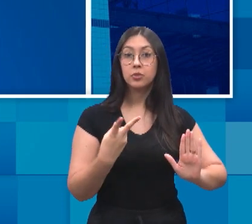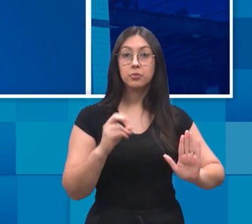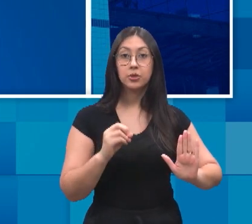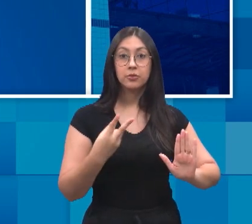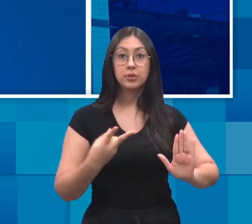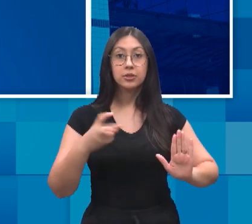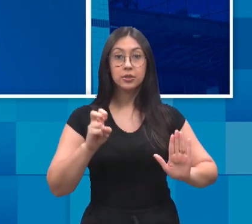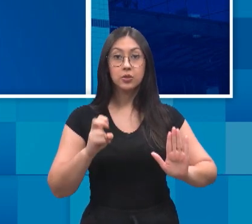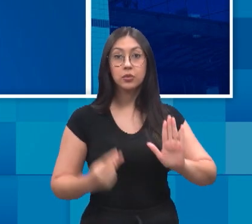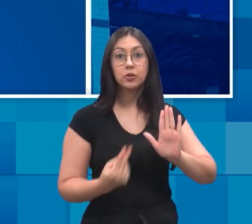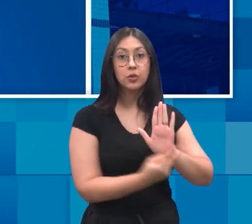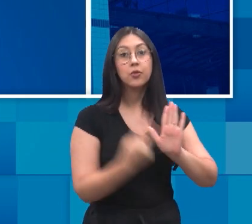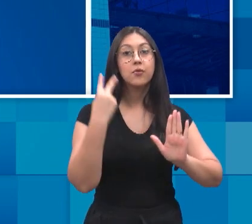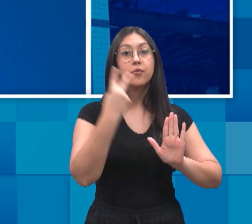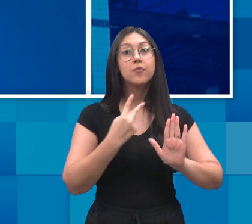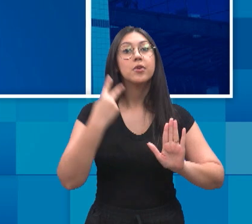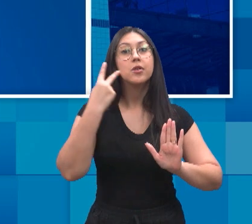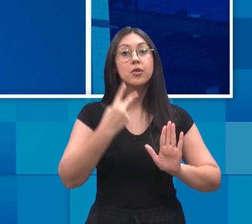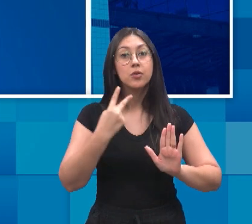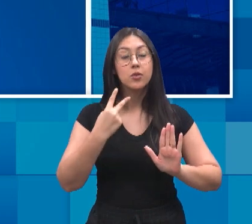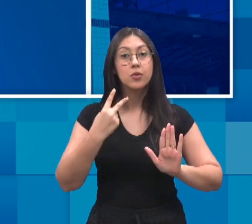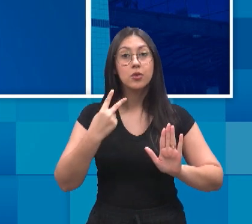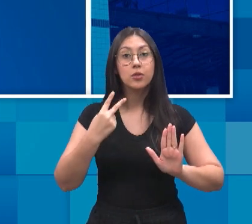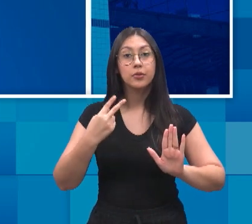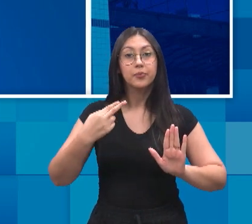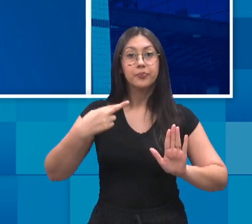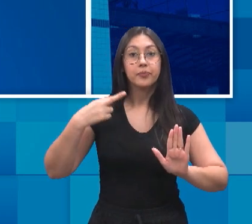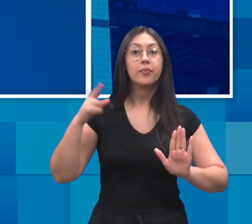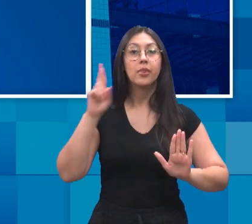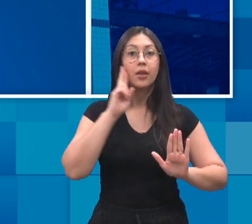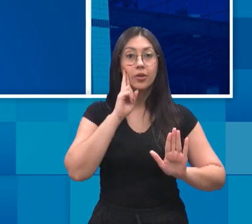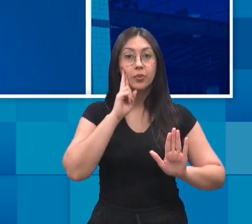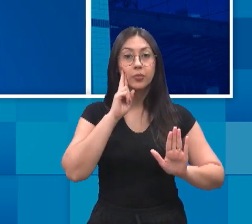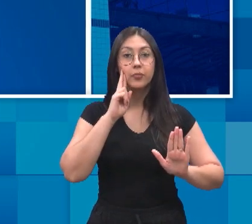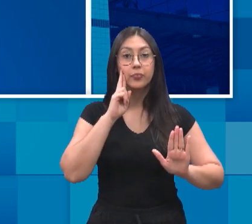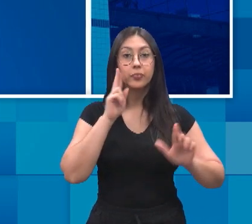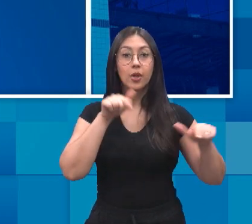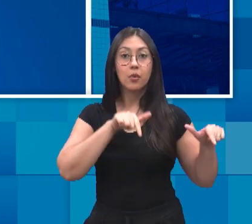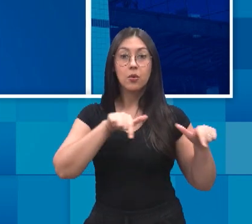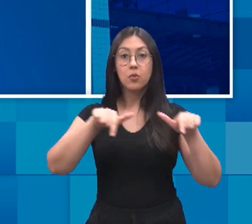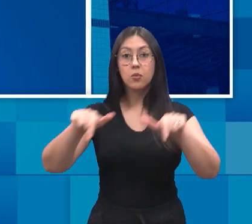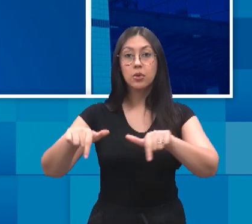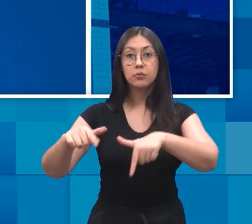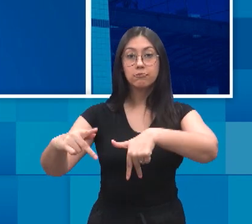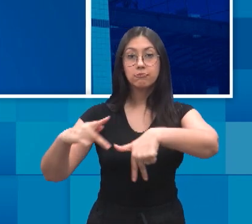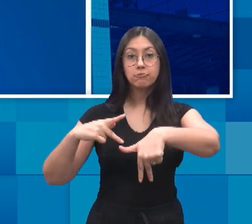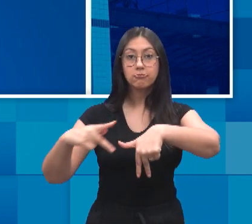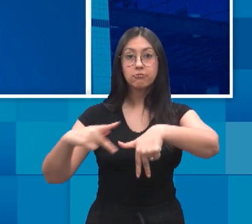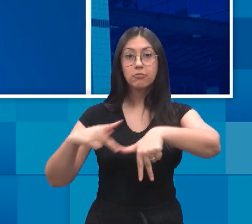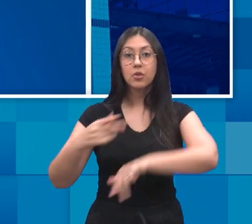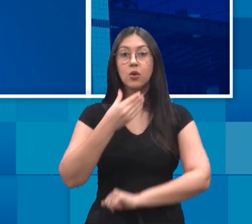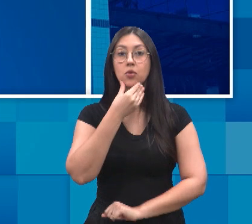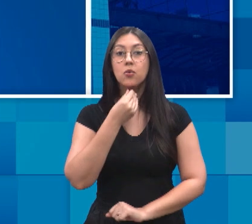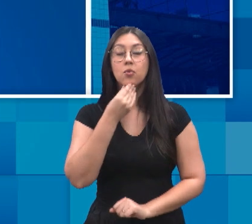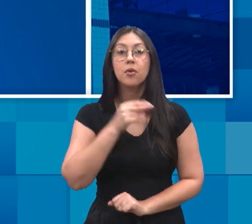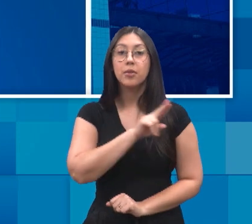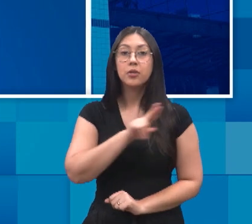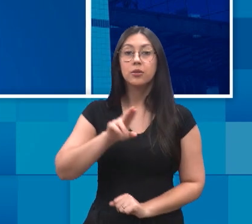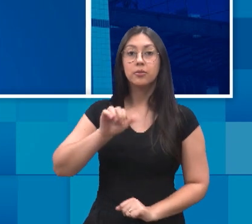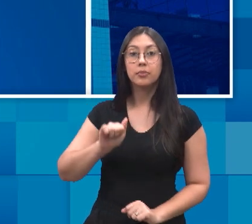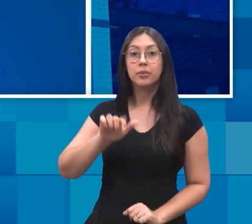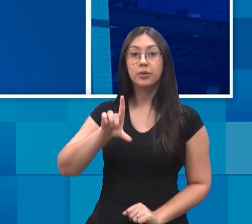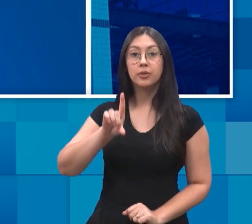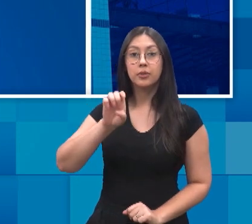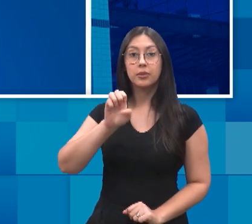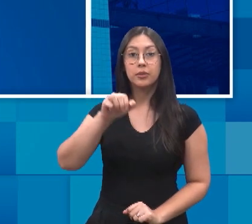2/2025. Autoria vereador Renato Santiago. Concede o título de cidadão joseense ao senhor Ademir